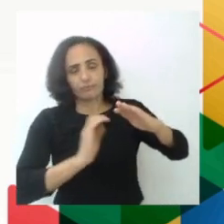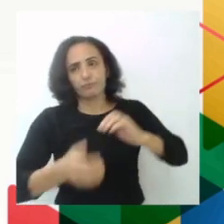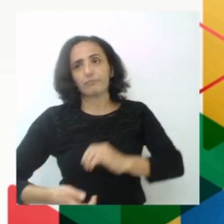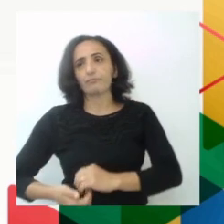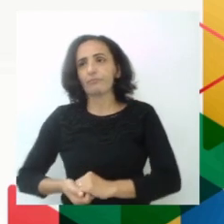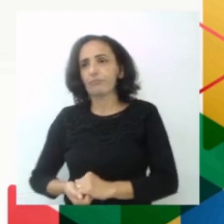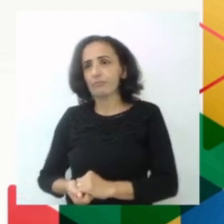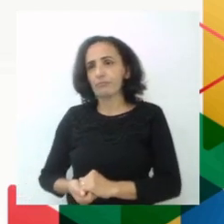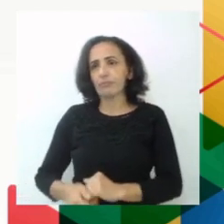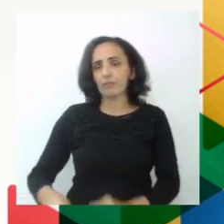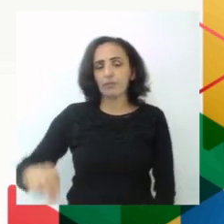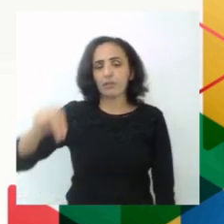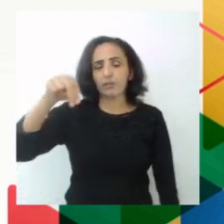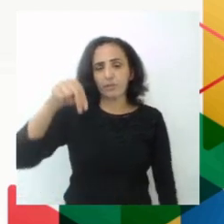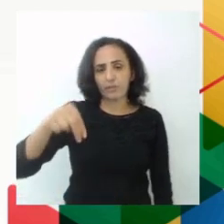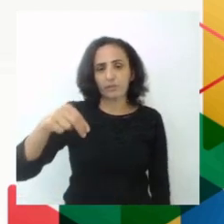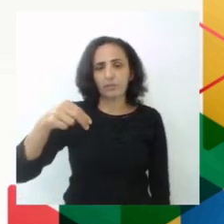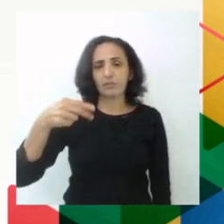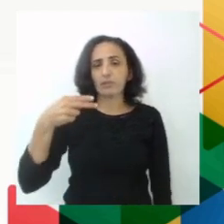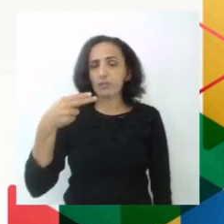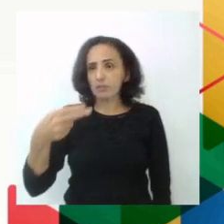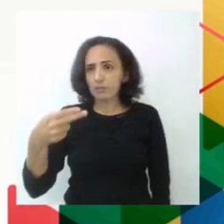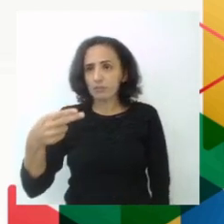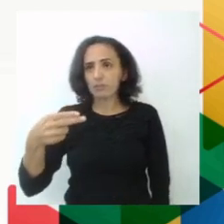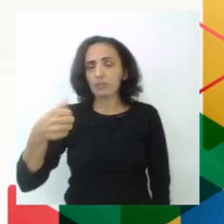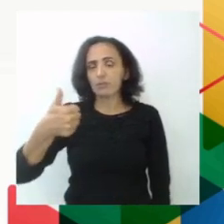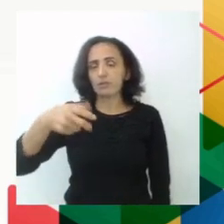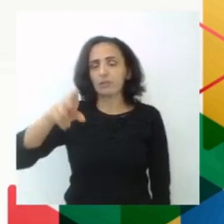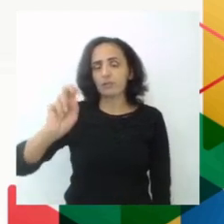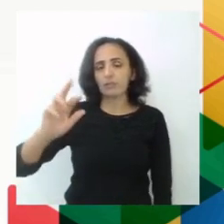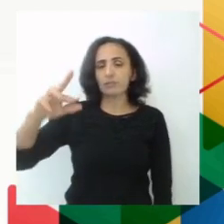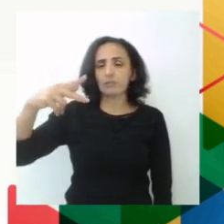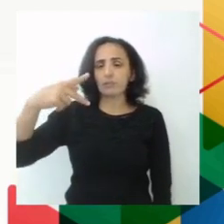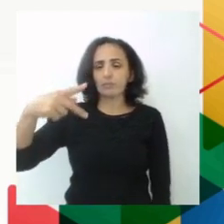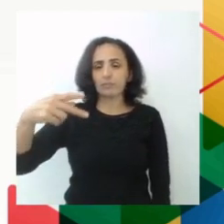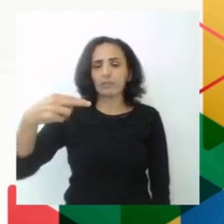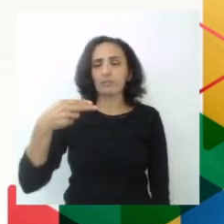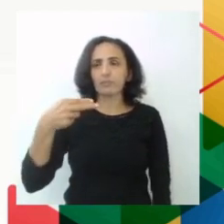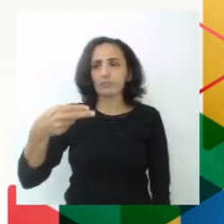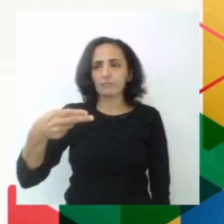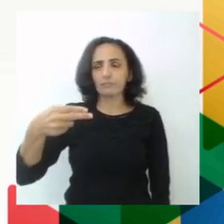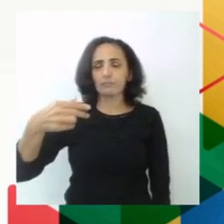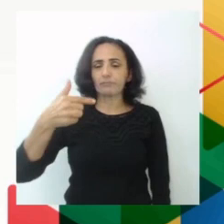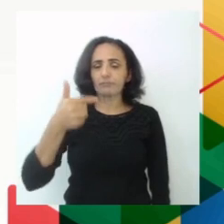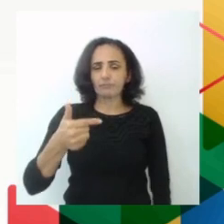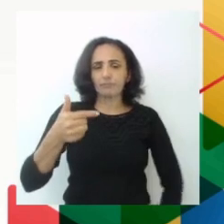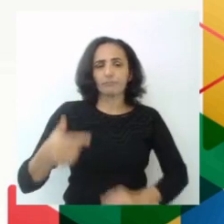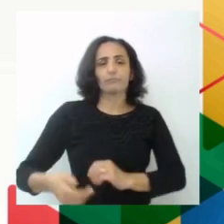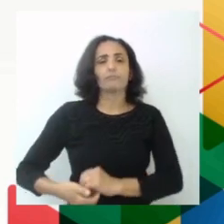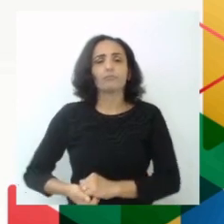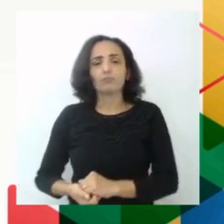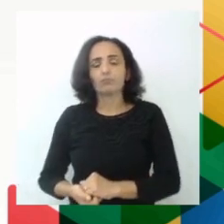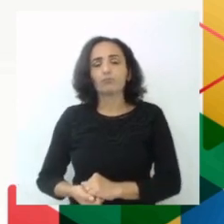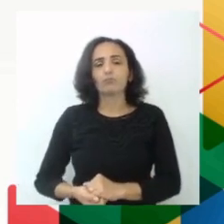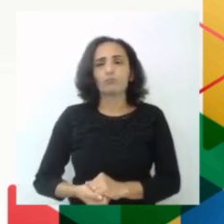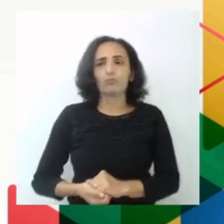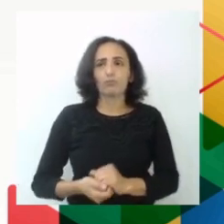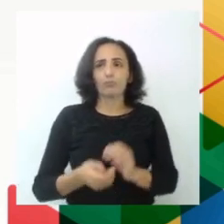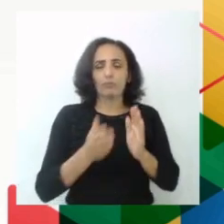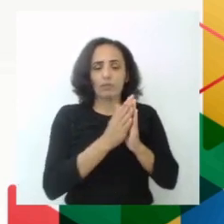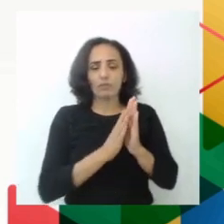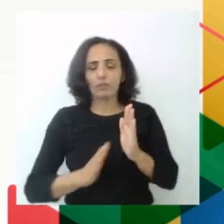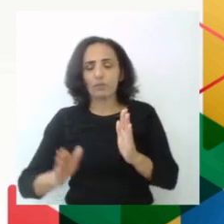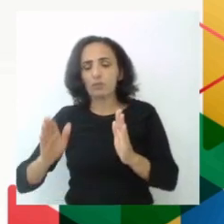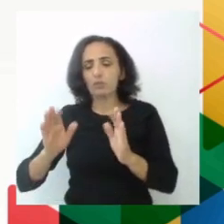P é 2. Substituindo na fórmula do arranjo, fica 15 fatorial dividido por N menos